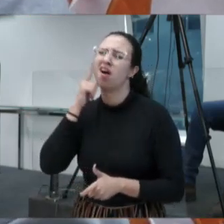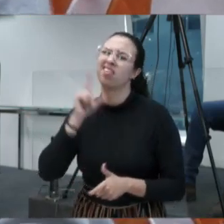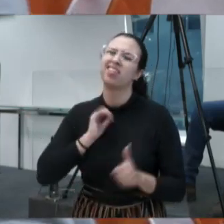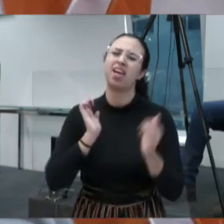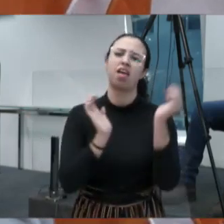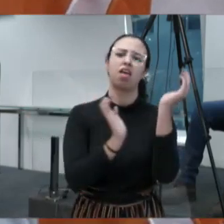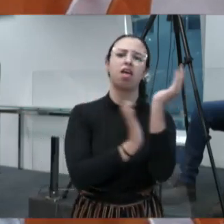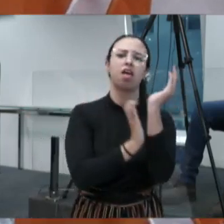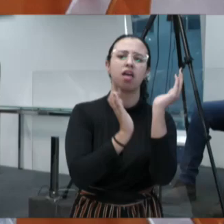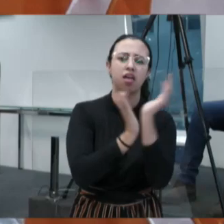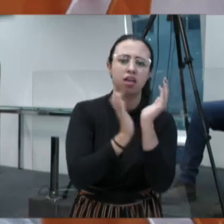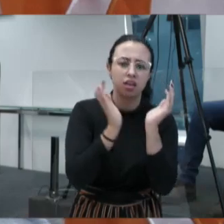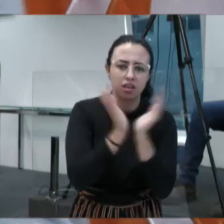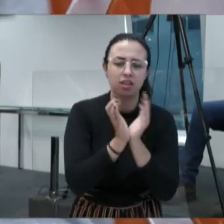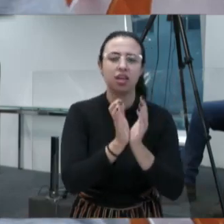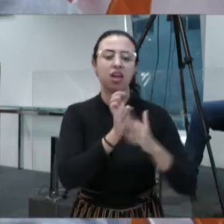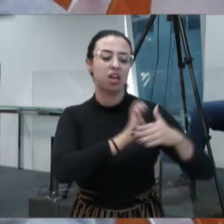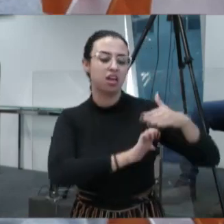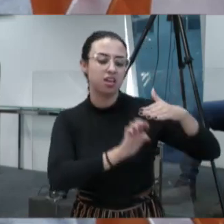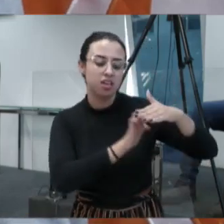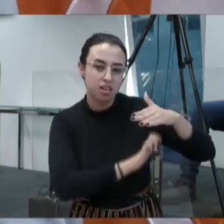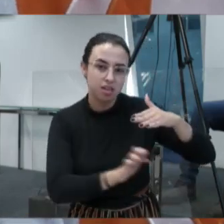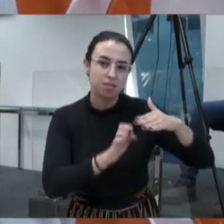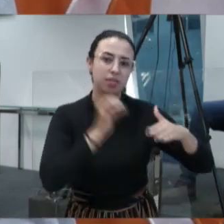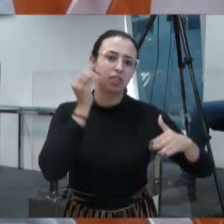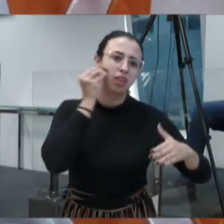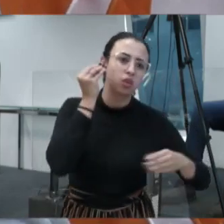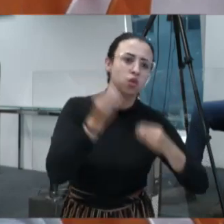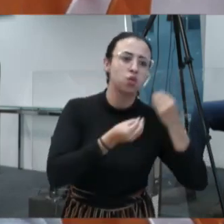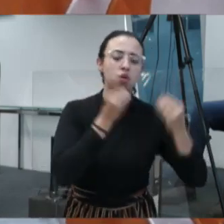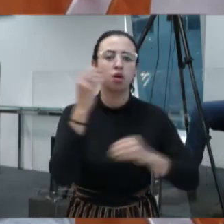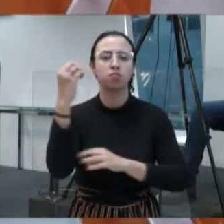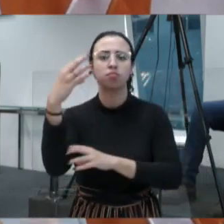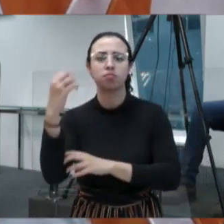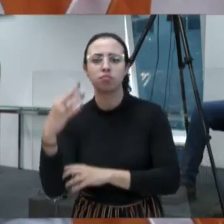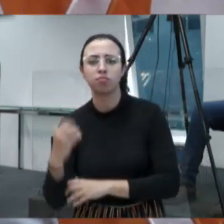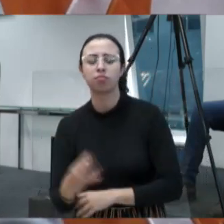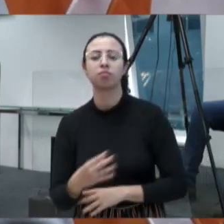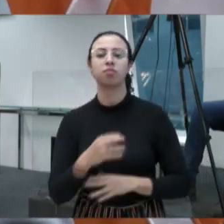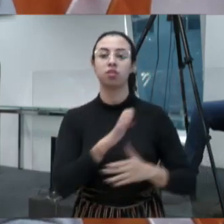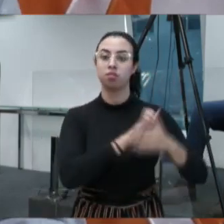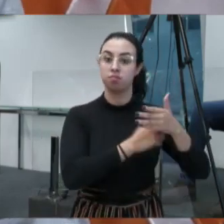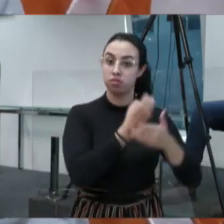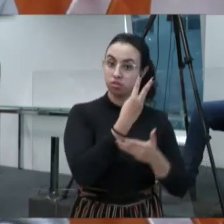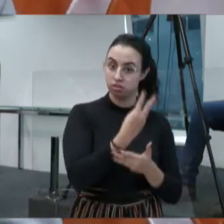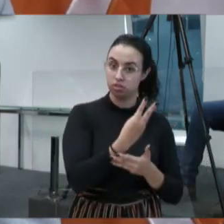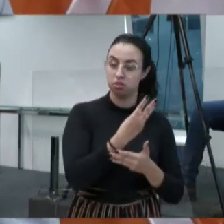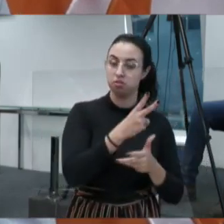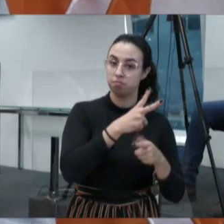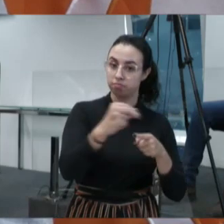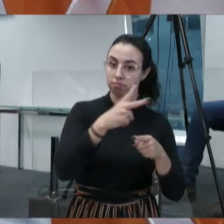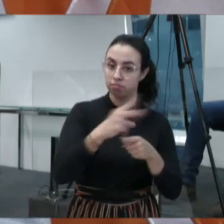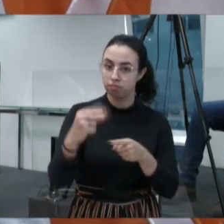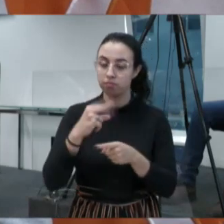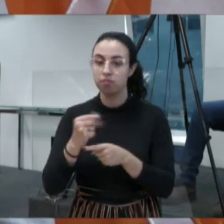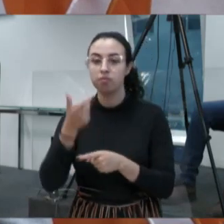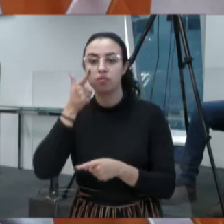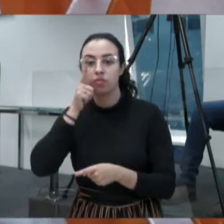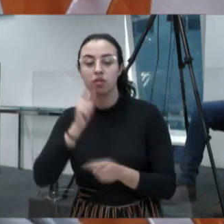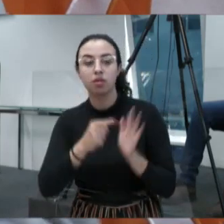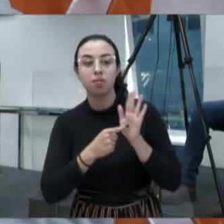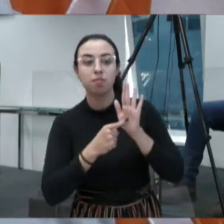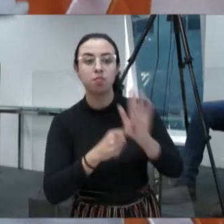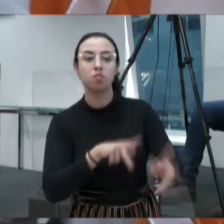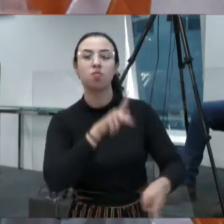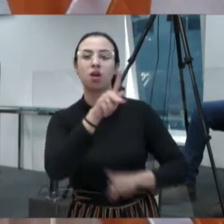onde três empresas ganharam para fazer esse trabalho, onde vai ser colocado o semáforo, para que a gente possa, gente, mostrar para a